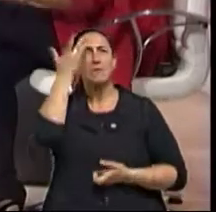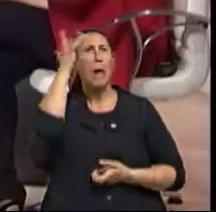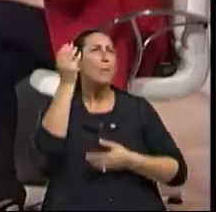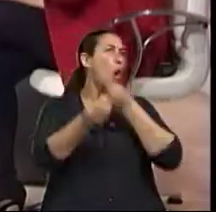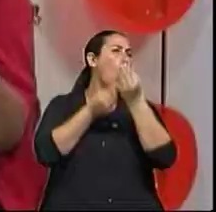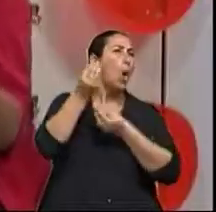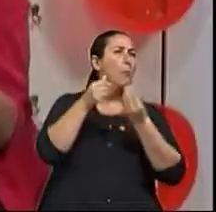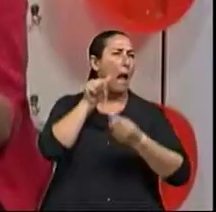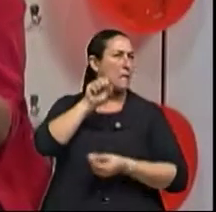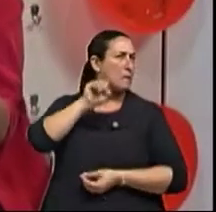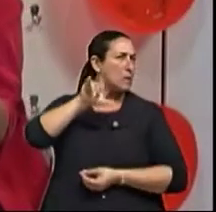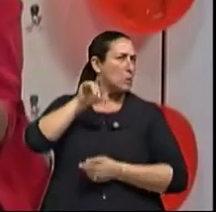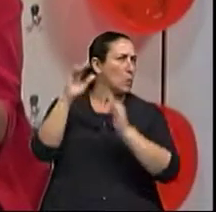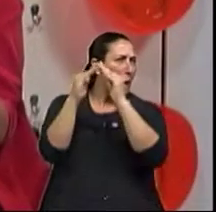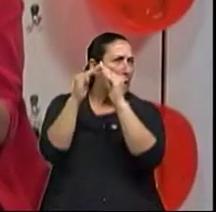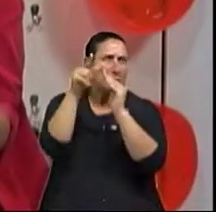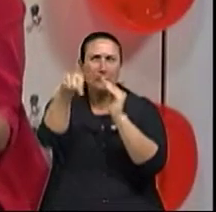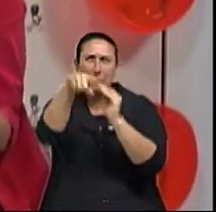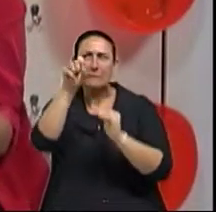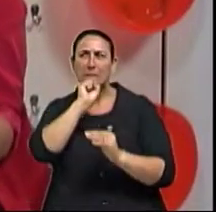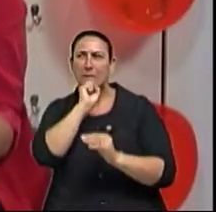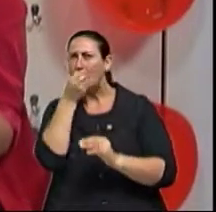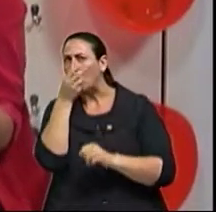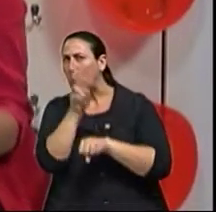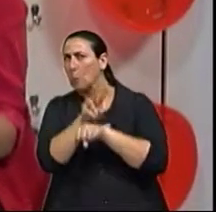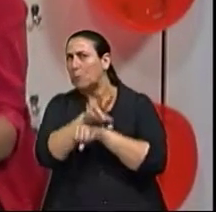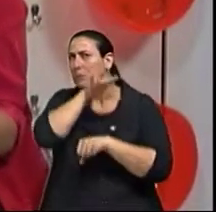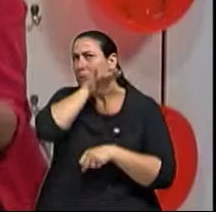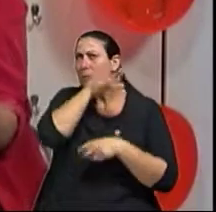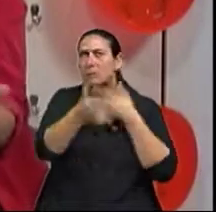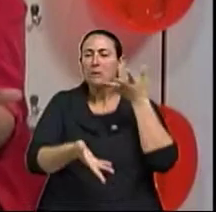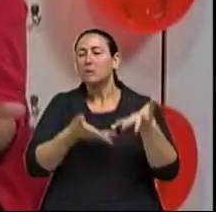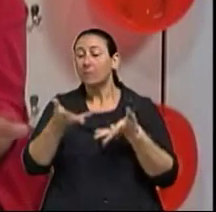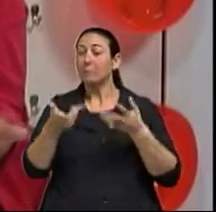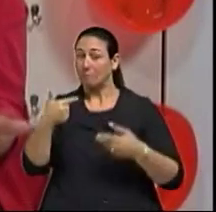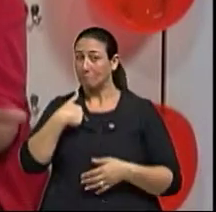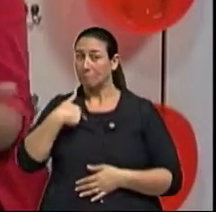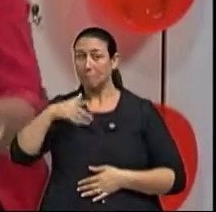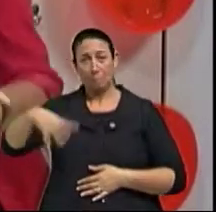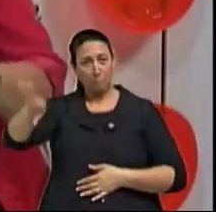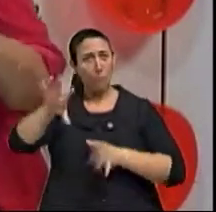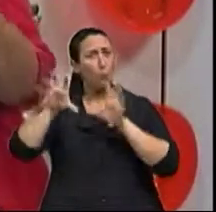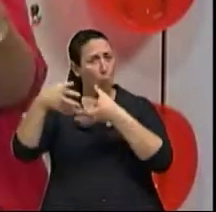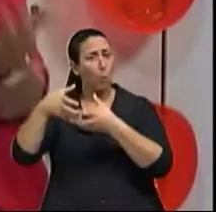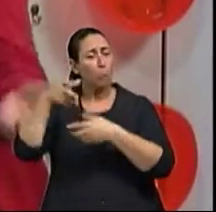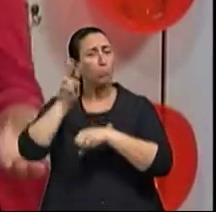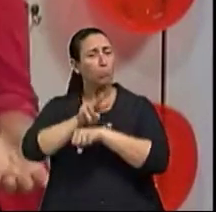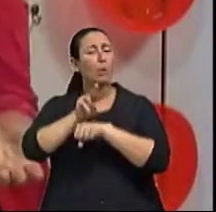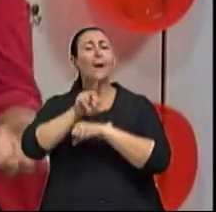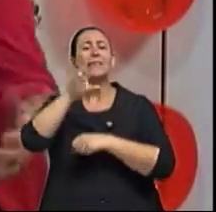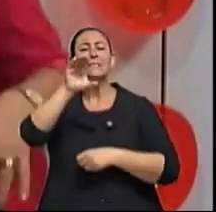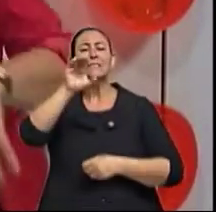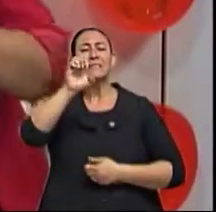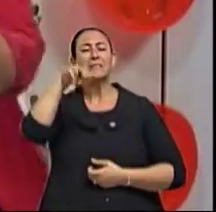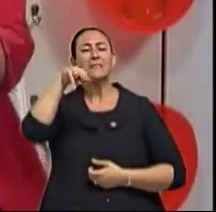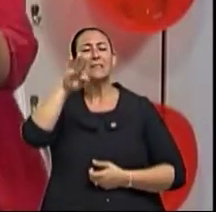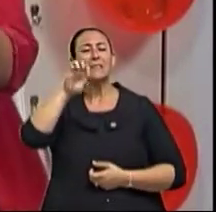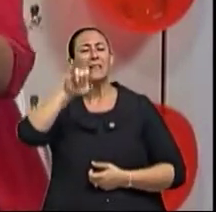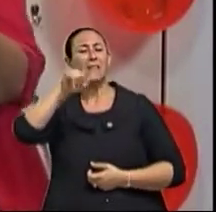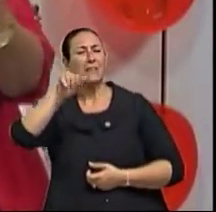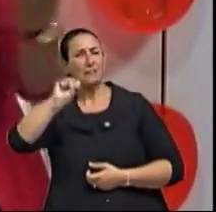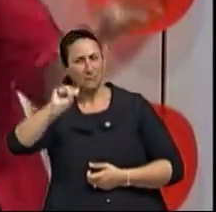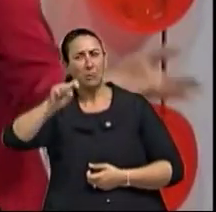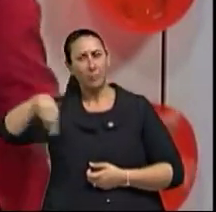lá dentro. A minha turma profissional, as minhas idosas profissionais do Grupo Centeias, já fizeram apresentação de espetáculos em